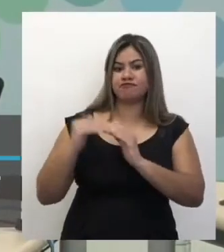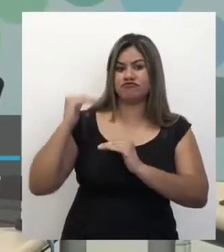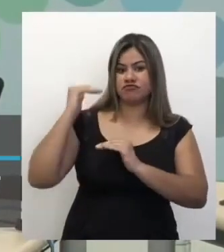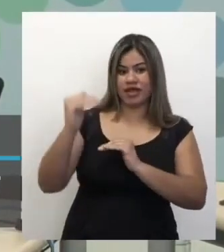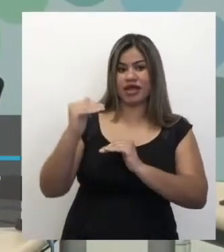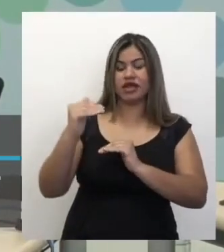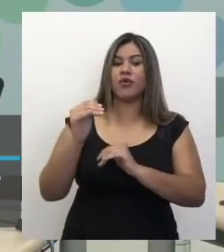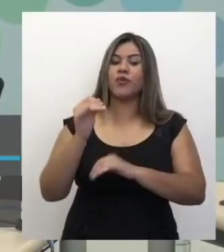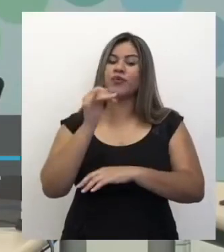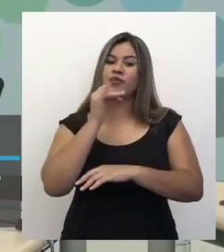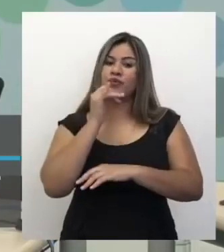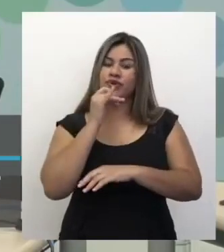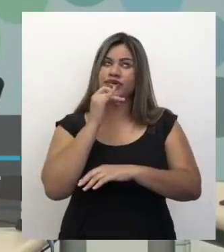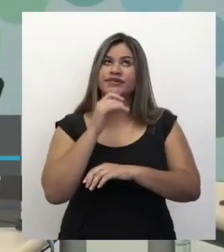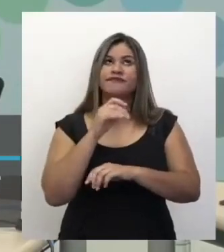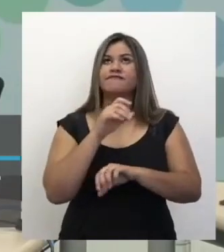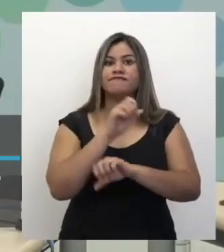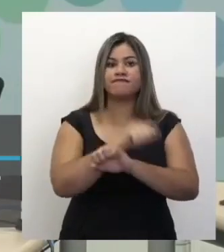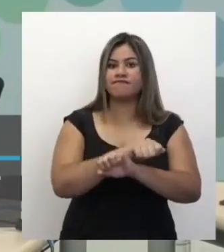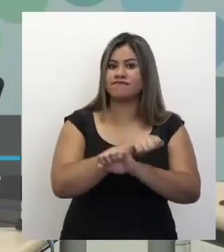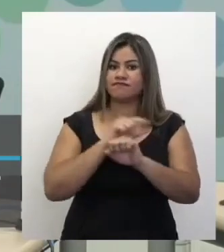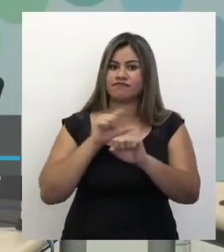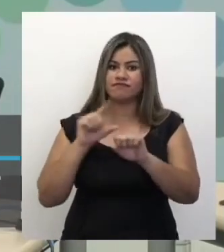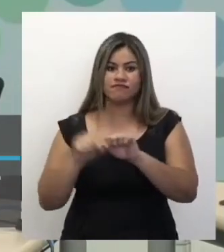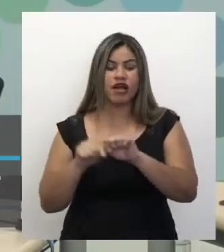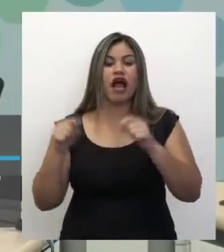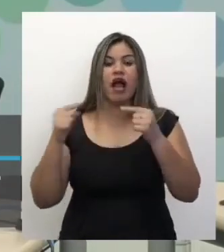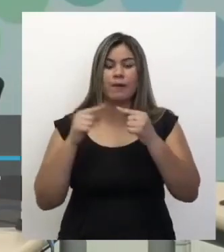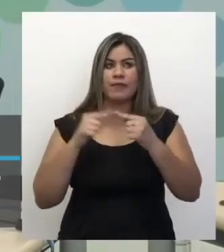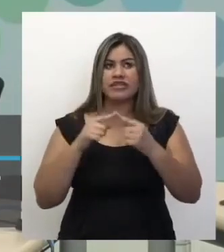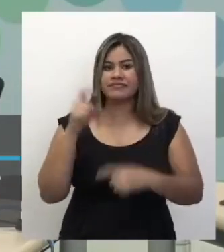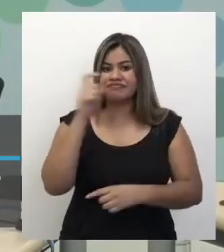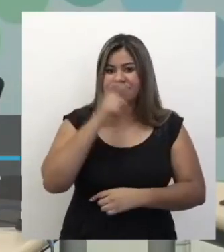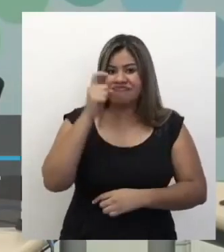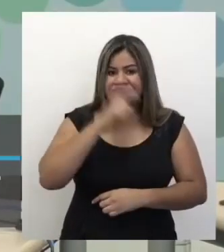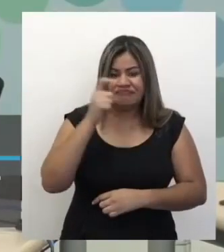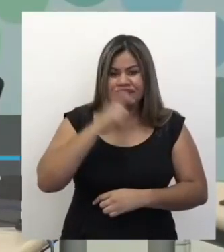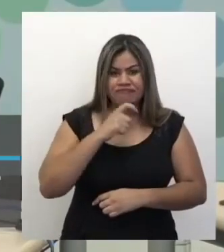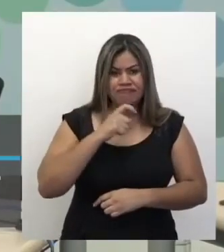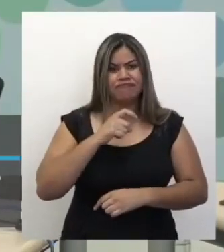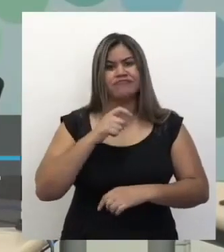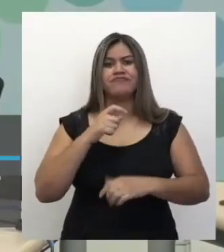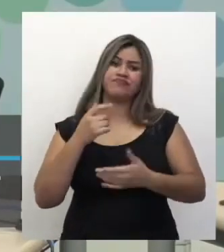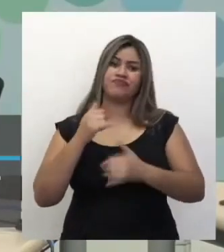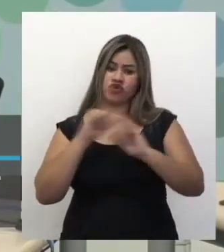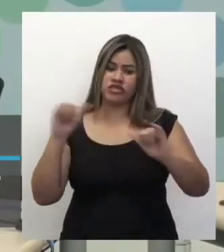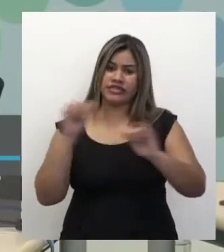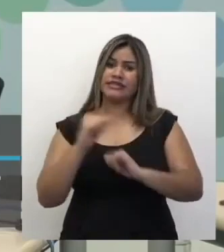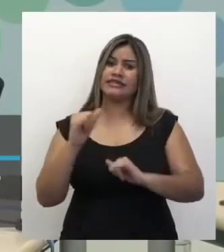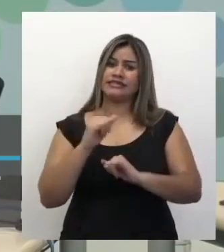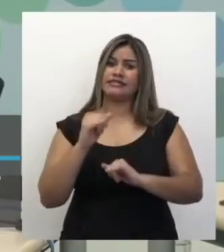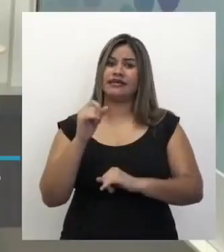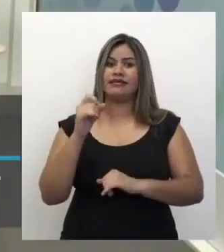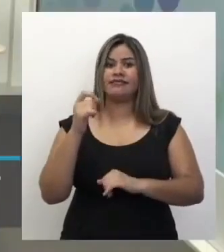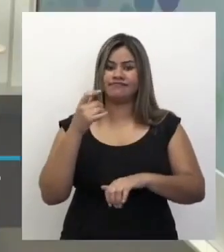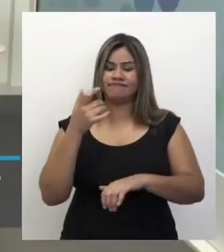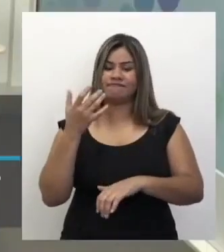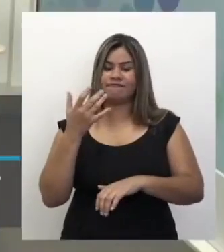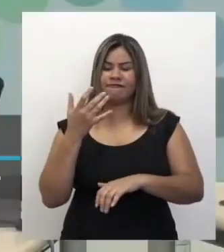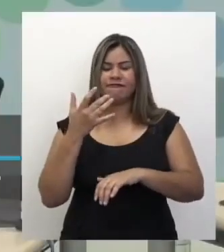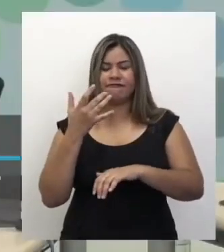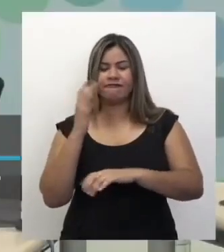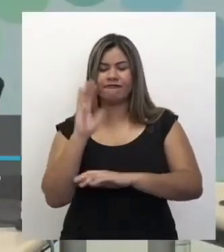de autoridade numa inverdade, numa mentira, numa falsa notícia. A gente precisa tomar cuidado com isso. Falou tudo. Né? Porque